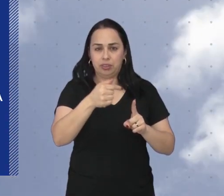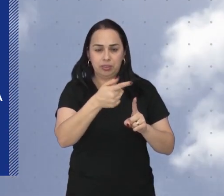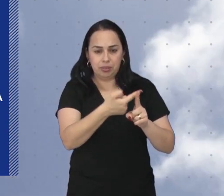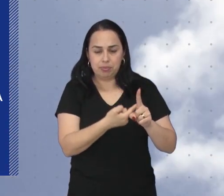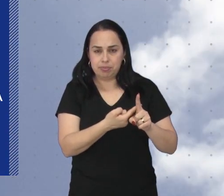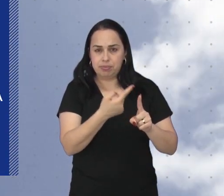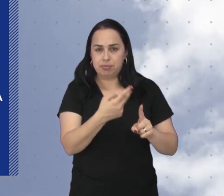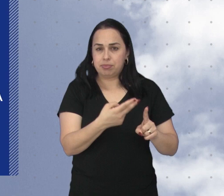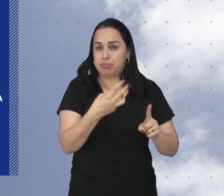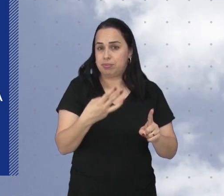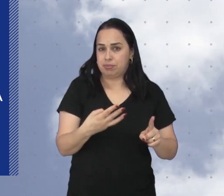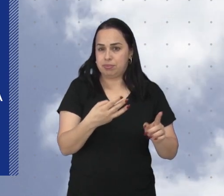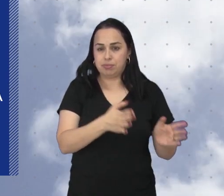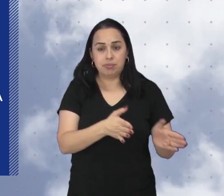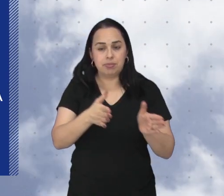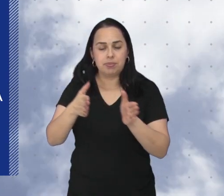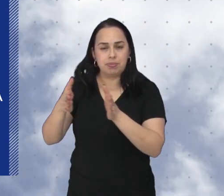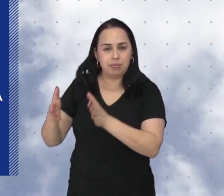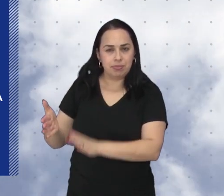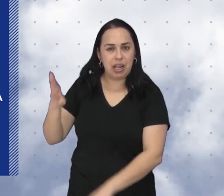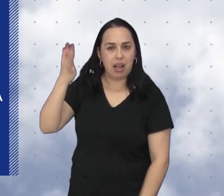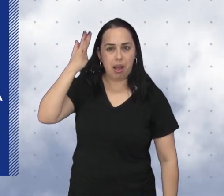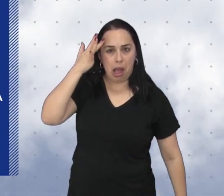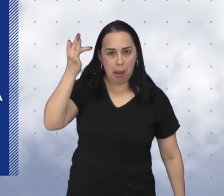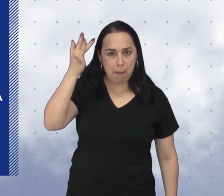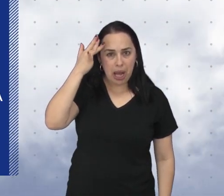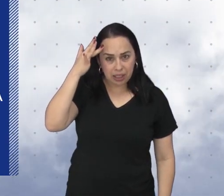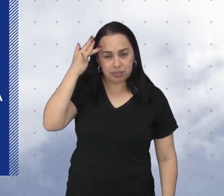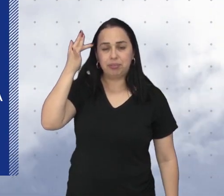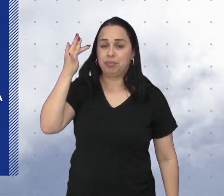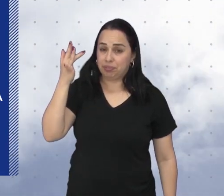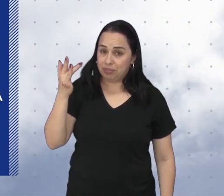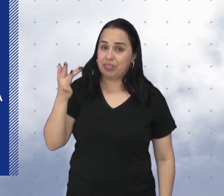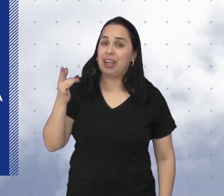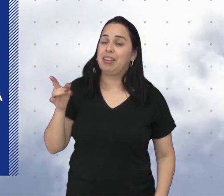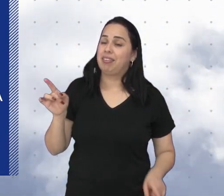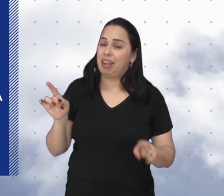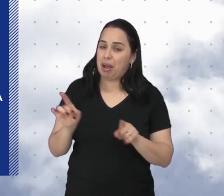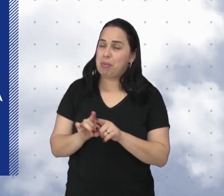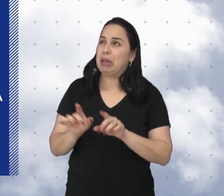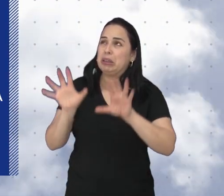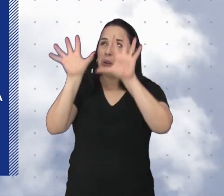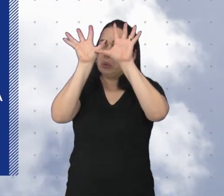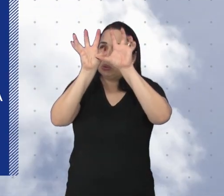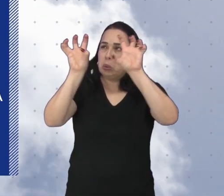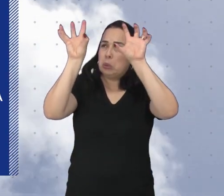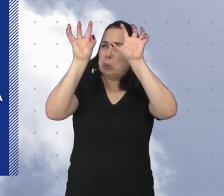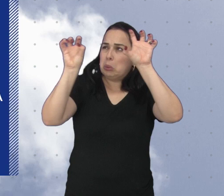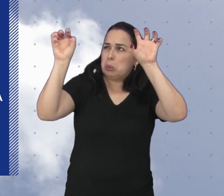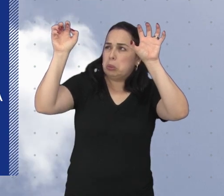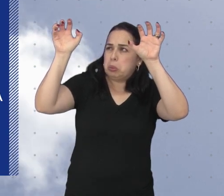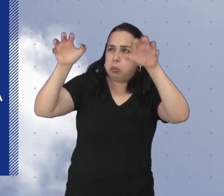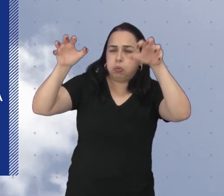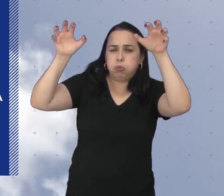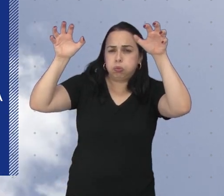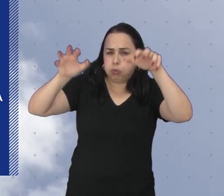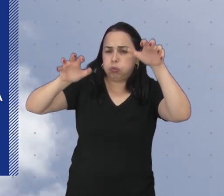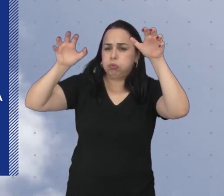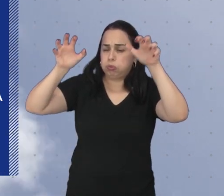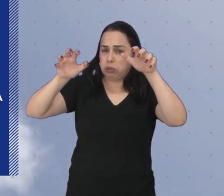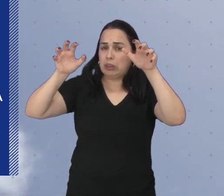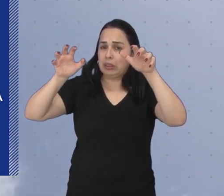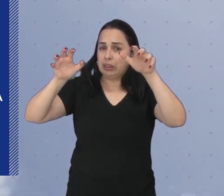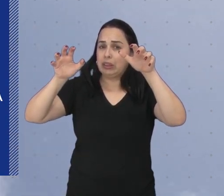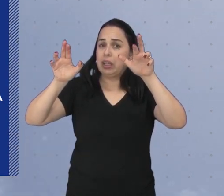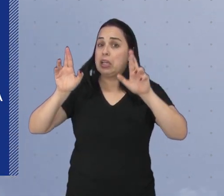de 27 graus e a mínima de 23. Amanhã, quarta-feira, o dia também deve ser nublado e chuvoso a maior parte